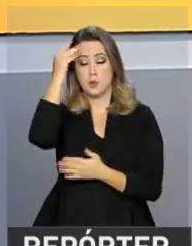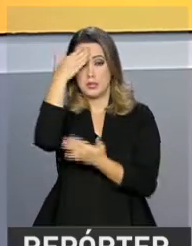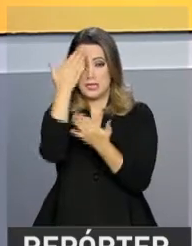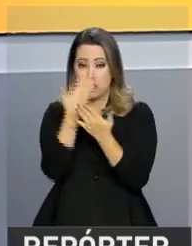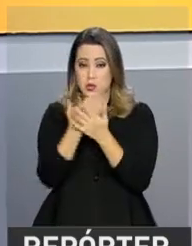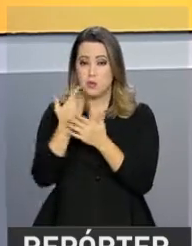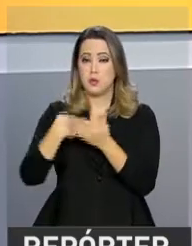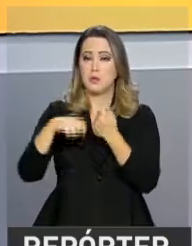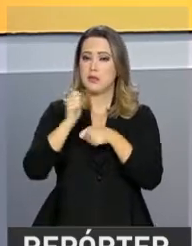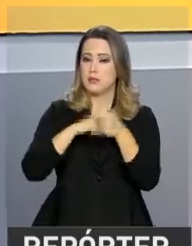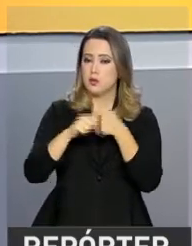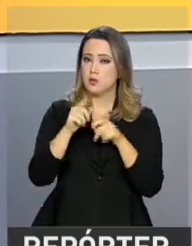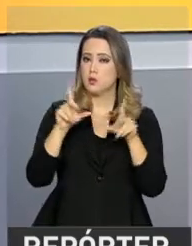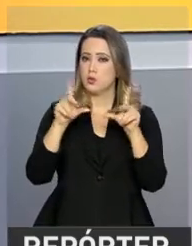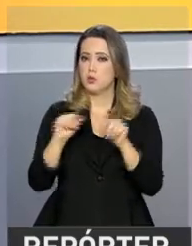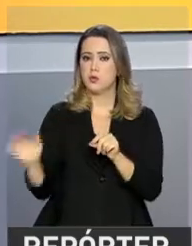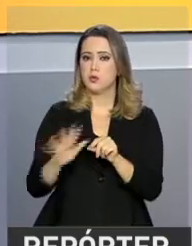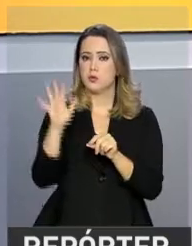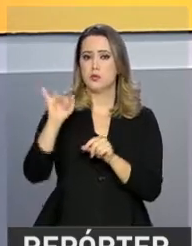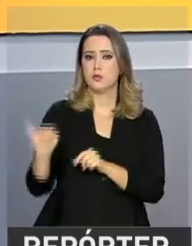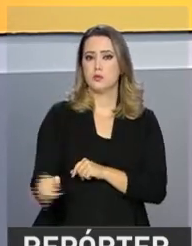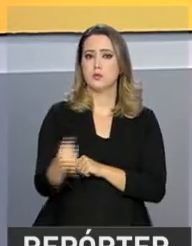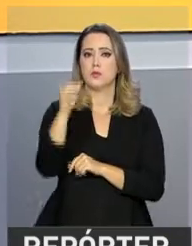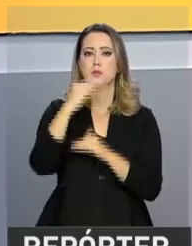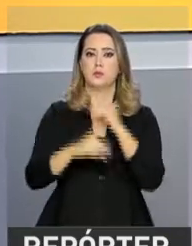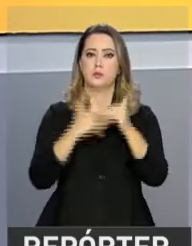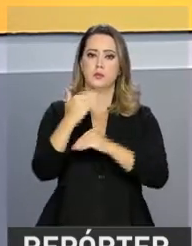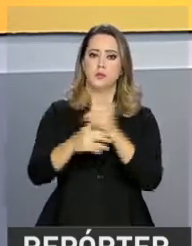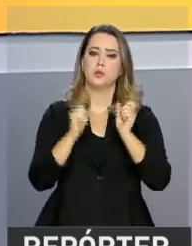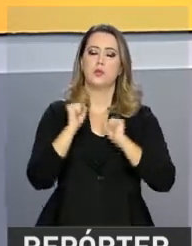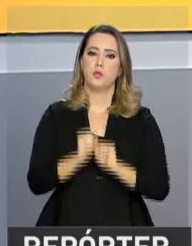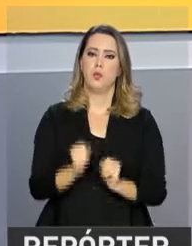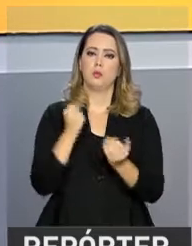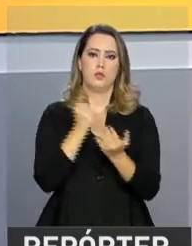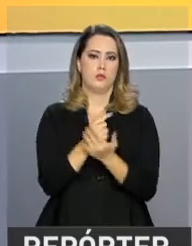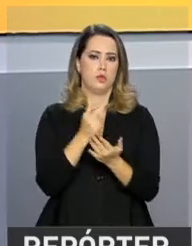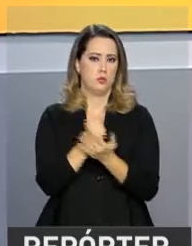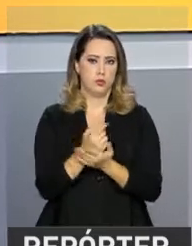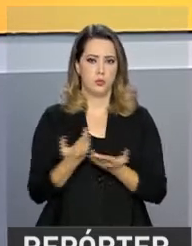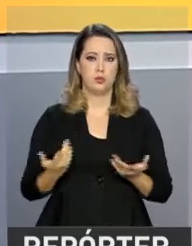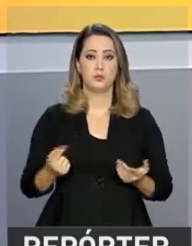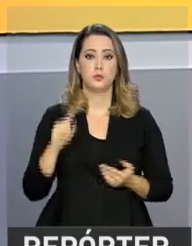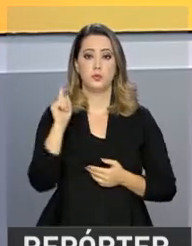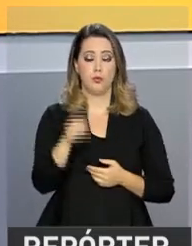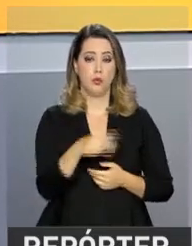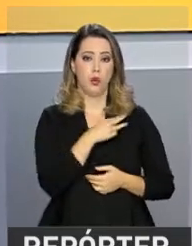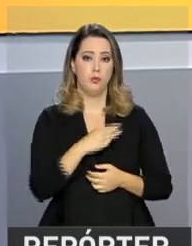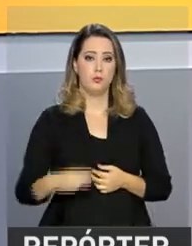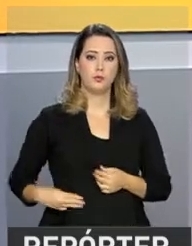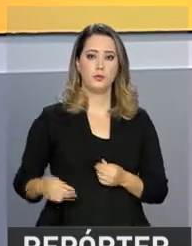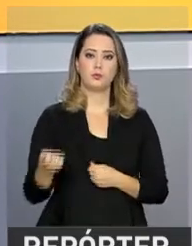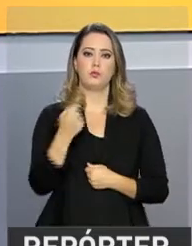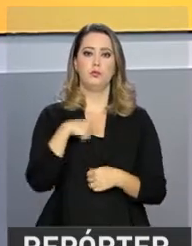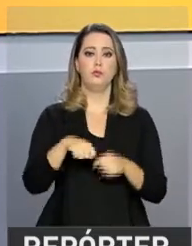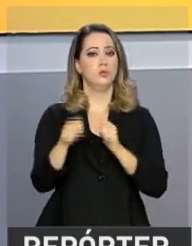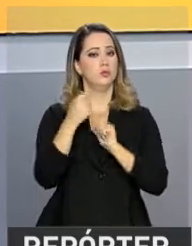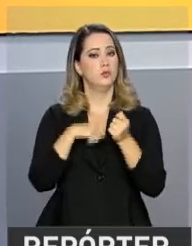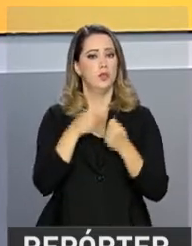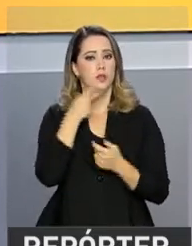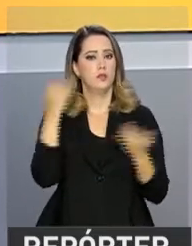economia queda da inflação dos juros eo aumento da capacidade de consumo eo ministro da fazenda henrique meirelles